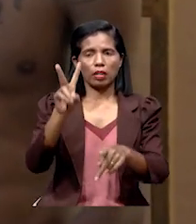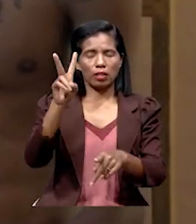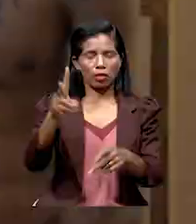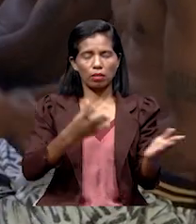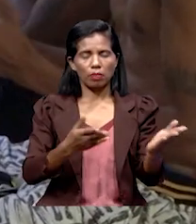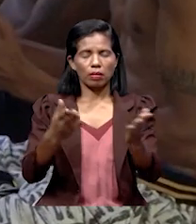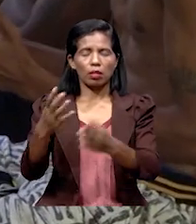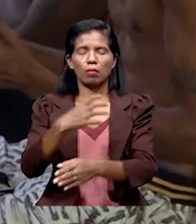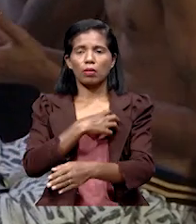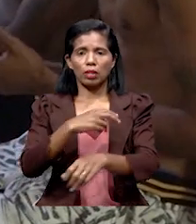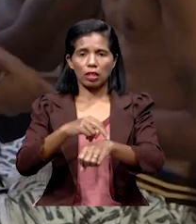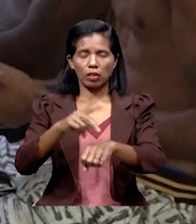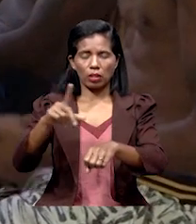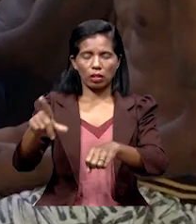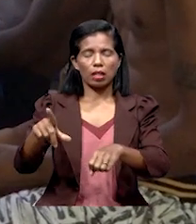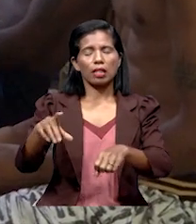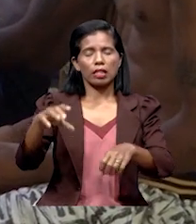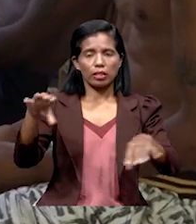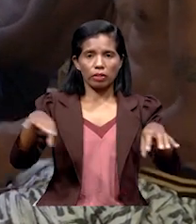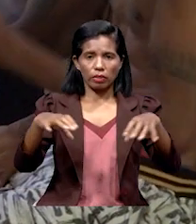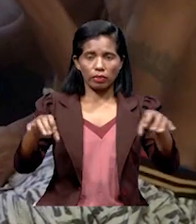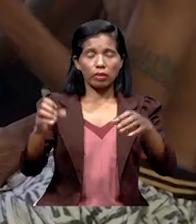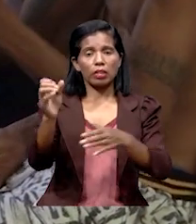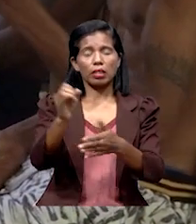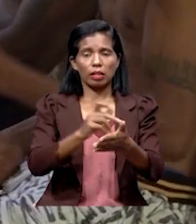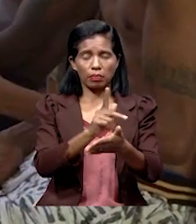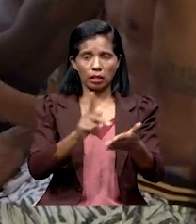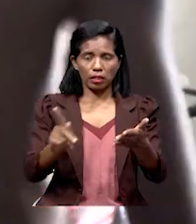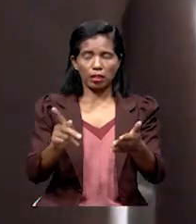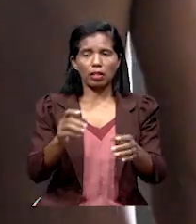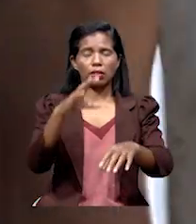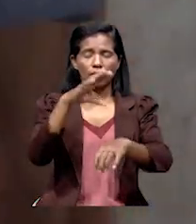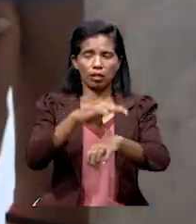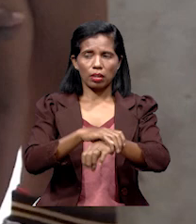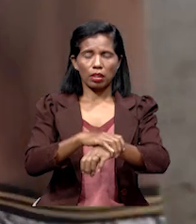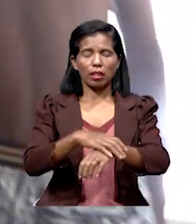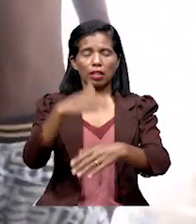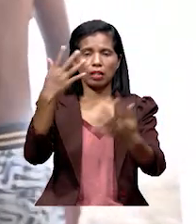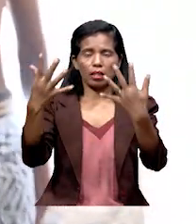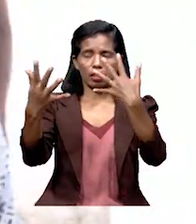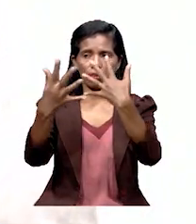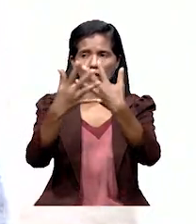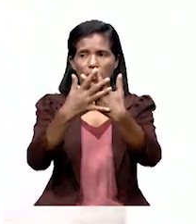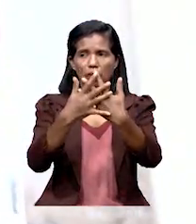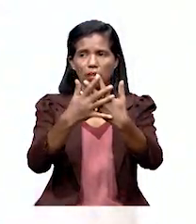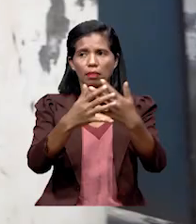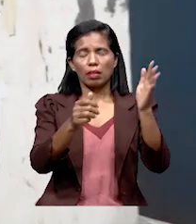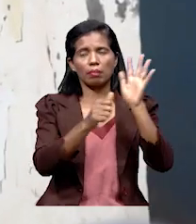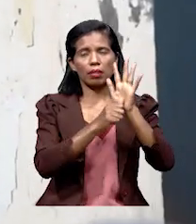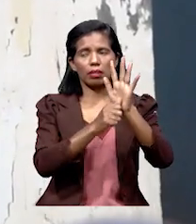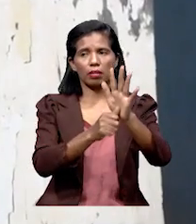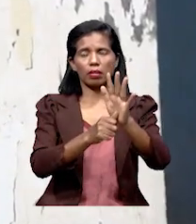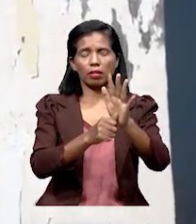Polícia Nacional Serviço de Investigação Criminal, o de halo detenção durante a hora sítio no Singrua e a cela, moloco apresenta para